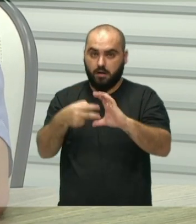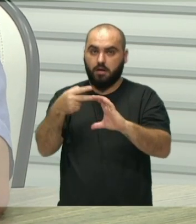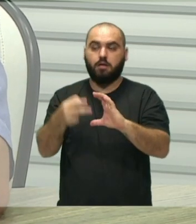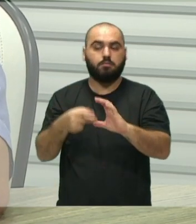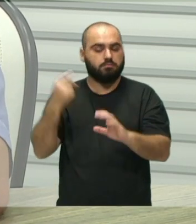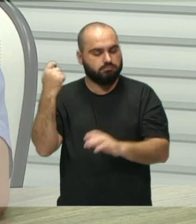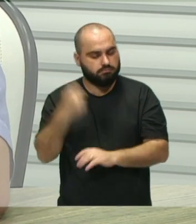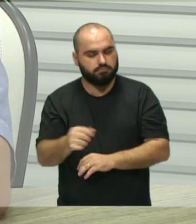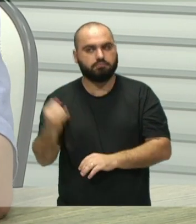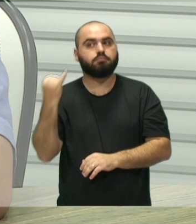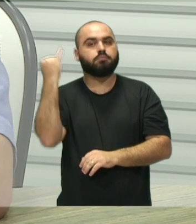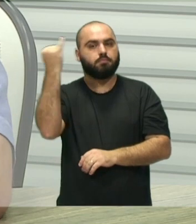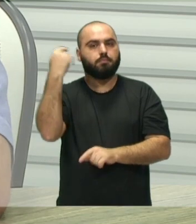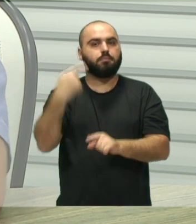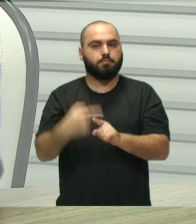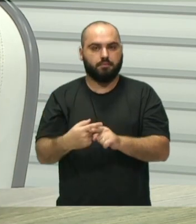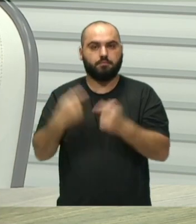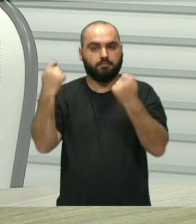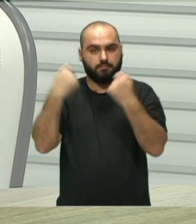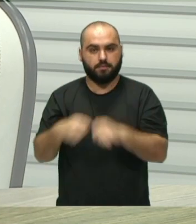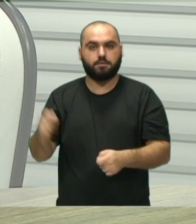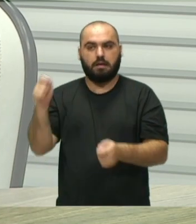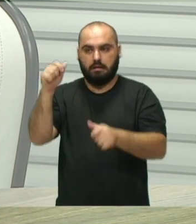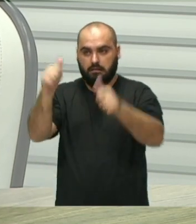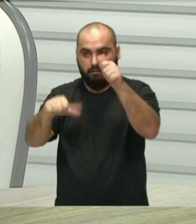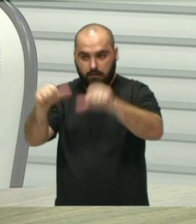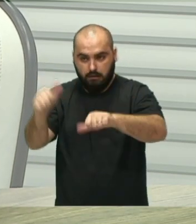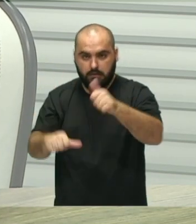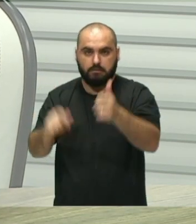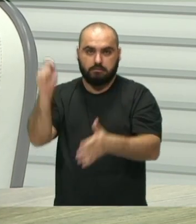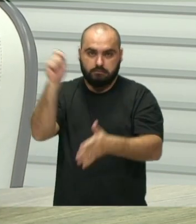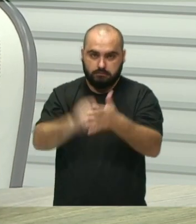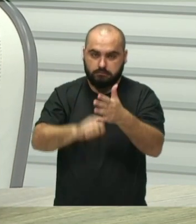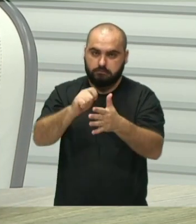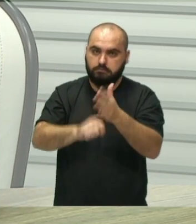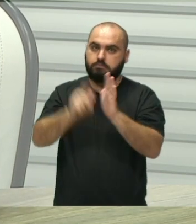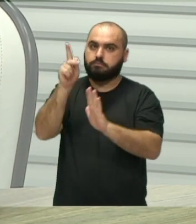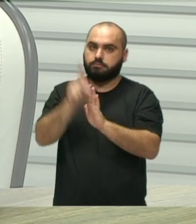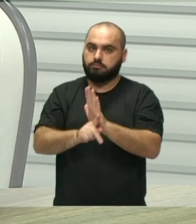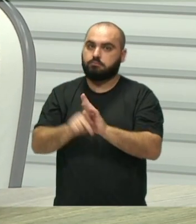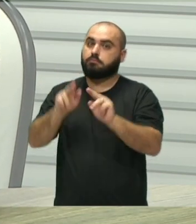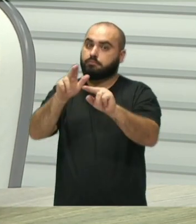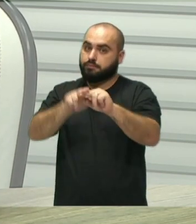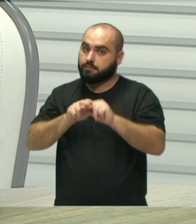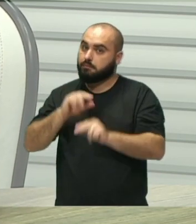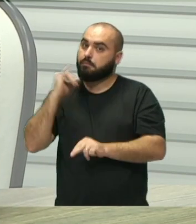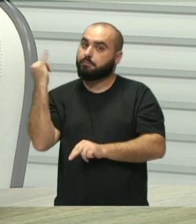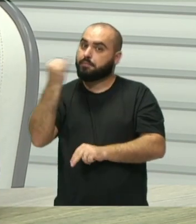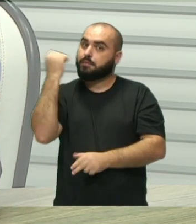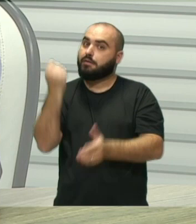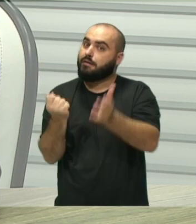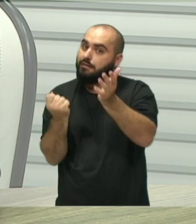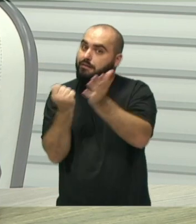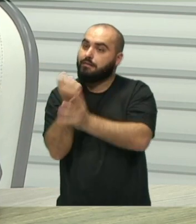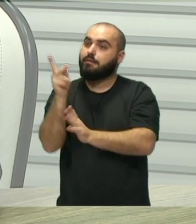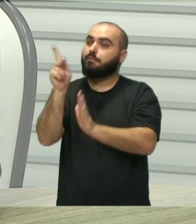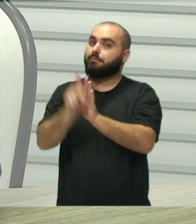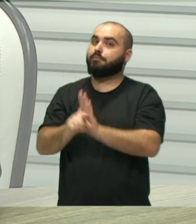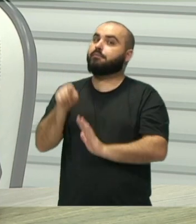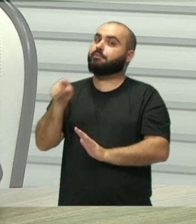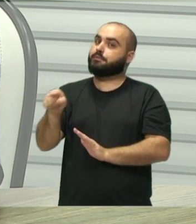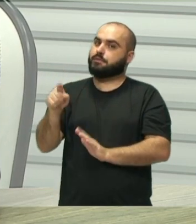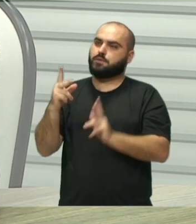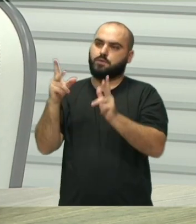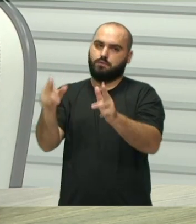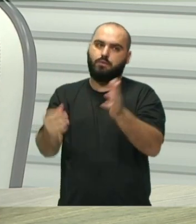muito importantes, porque tem que fazer todas as análises, e aí a importância de se criar uma comissão como foi criada aqui na Câmara